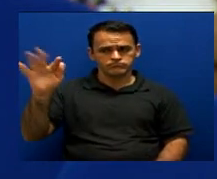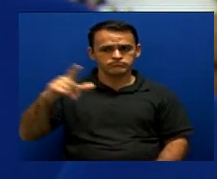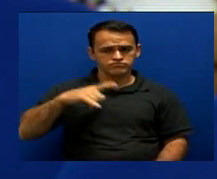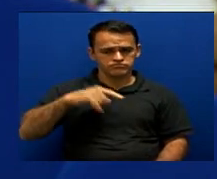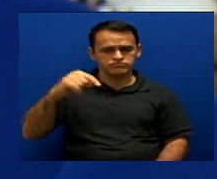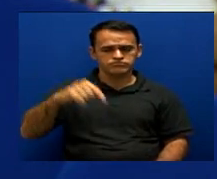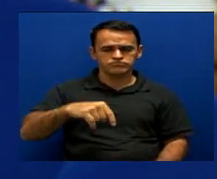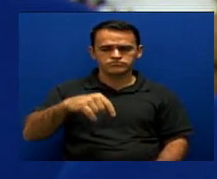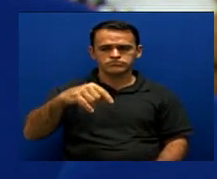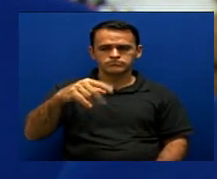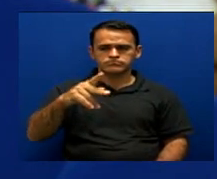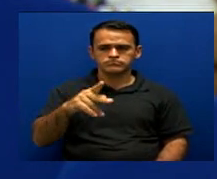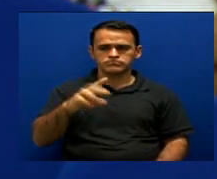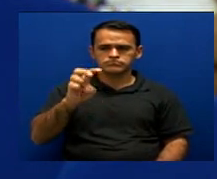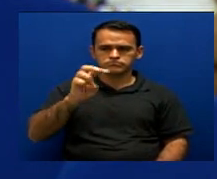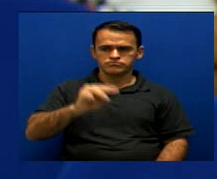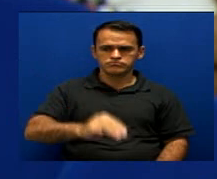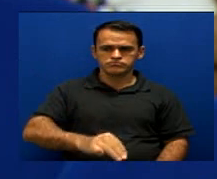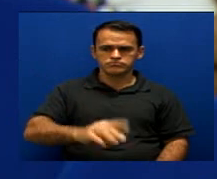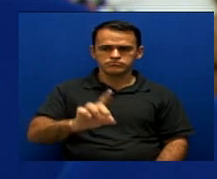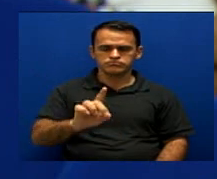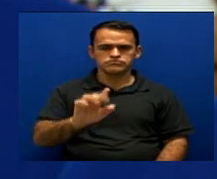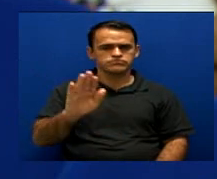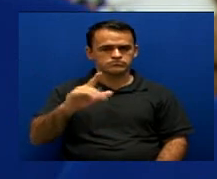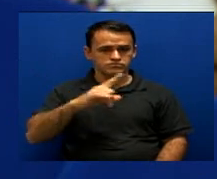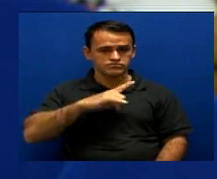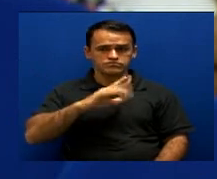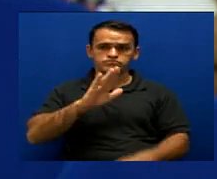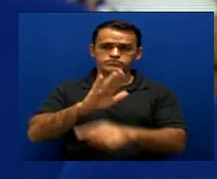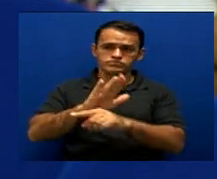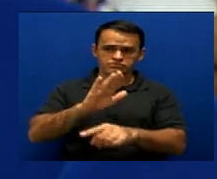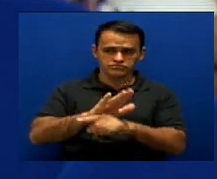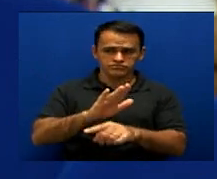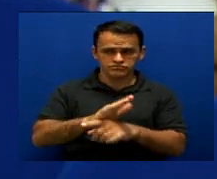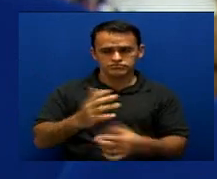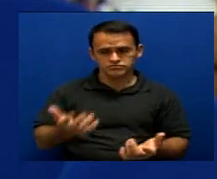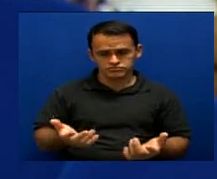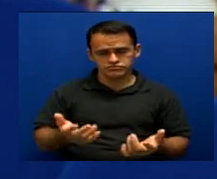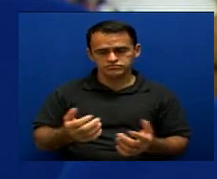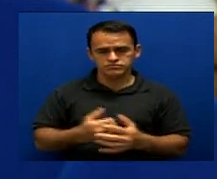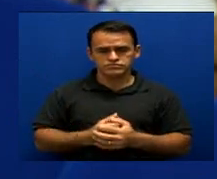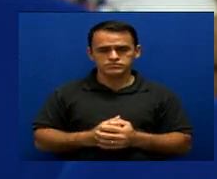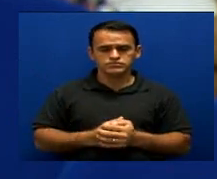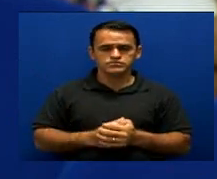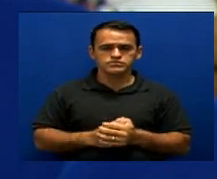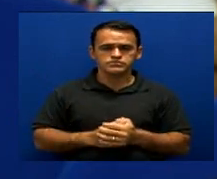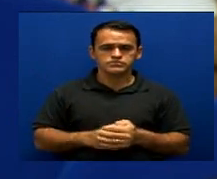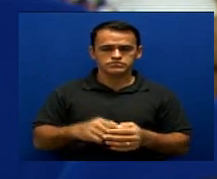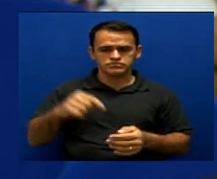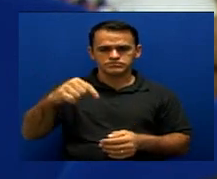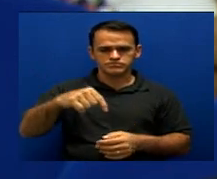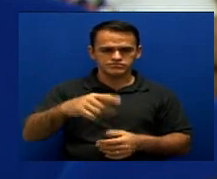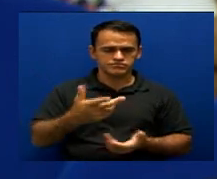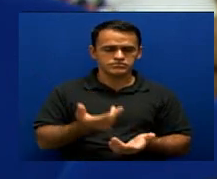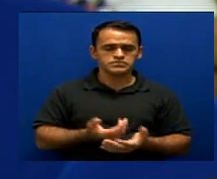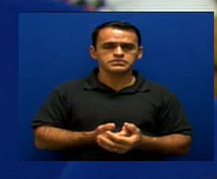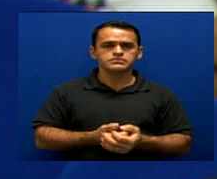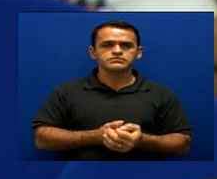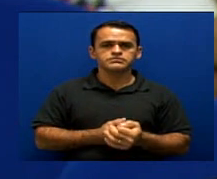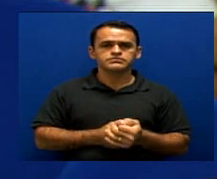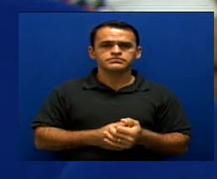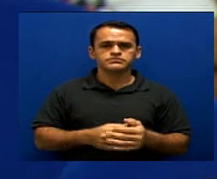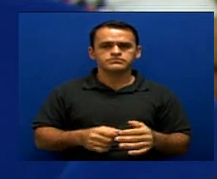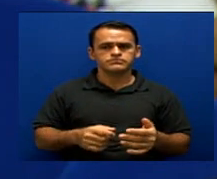pmdb nós sabemos aqui que ganhou inclusive dando esse apoio forte do pmdb na cidade e